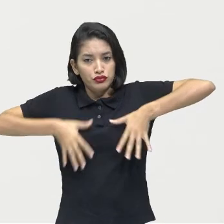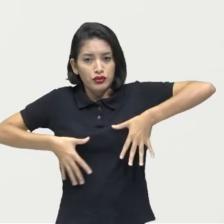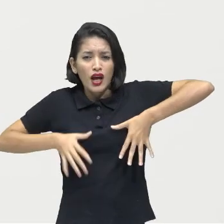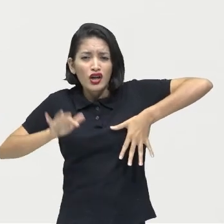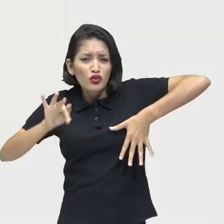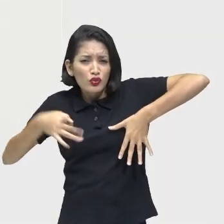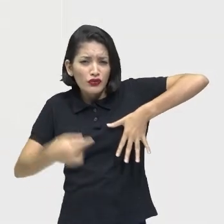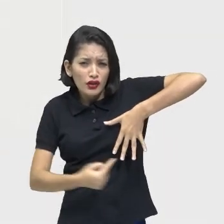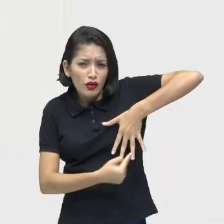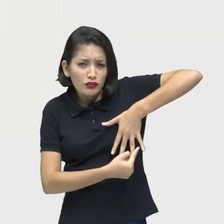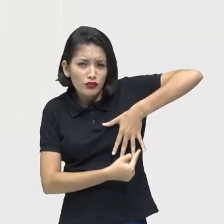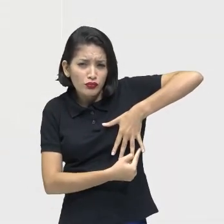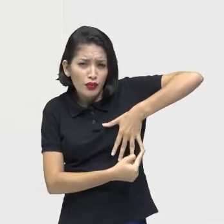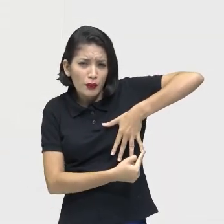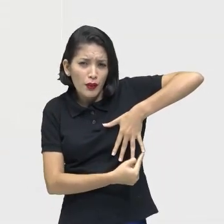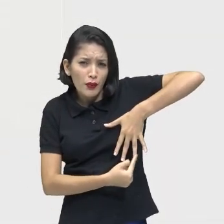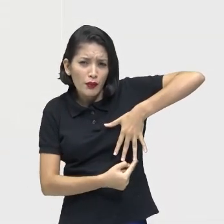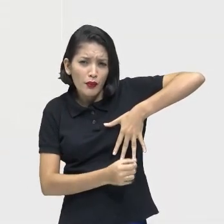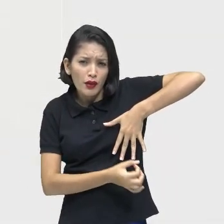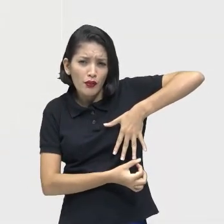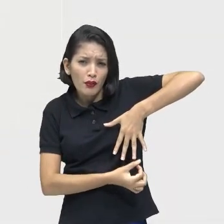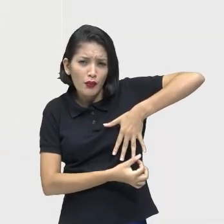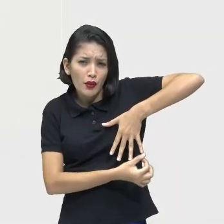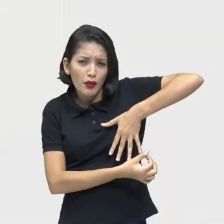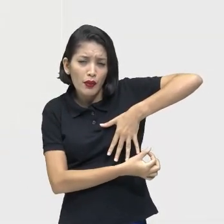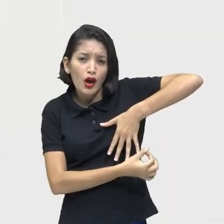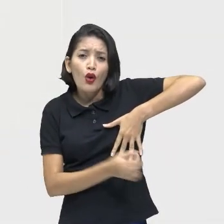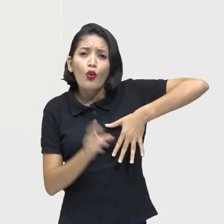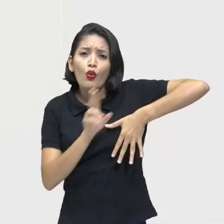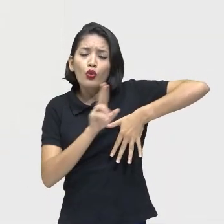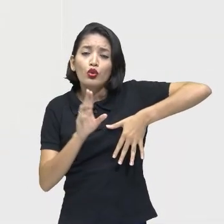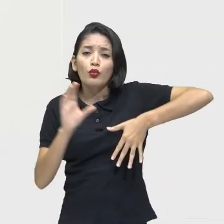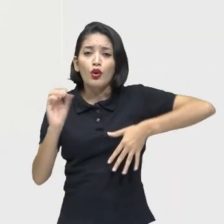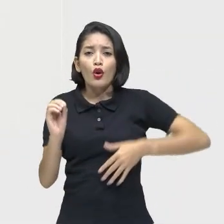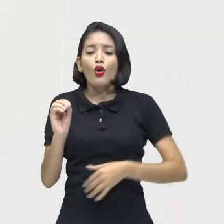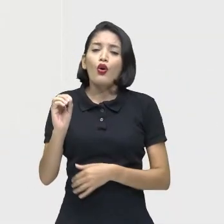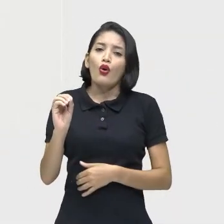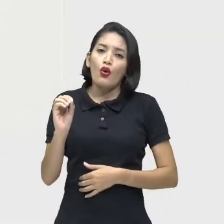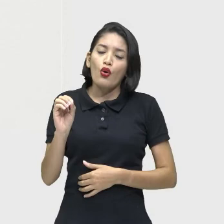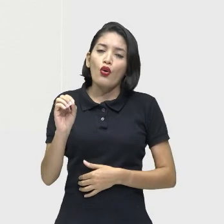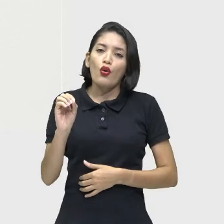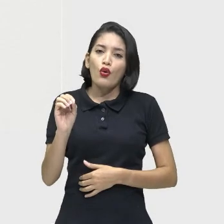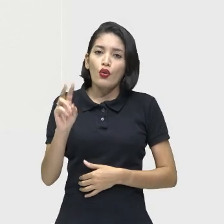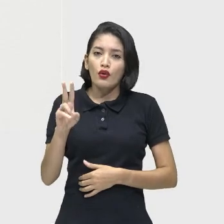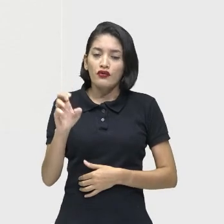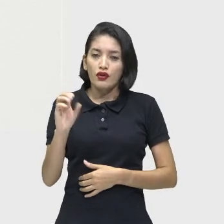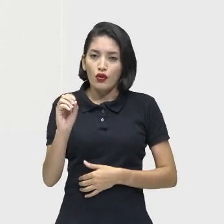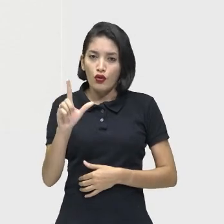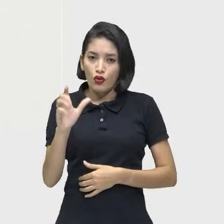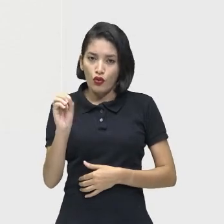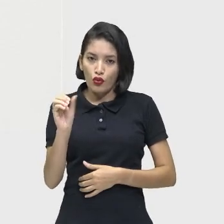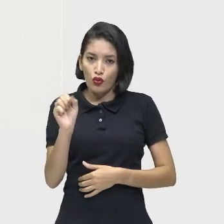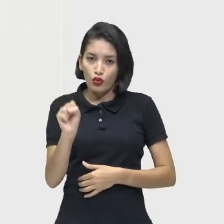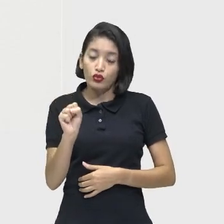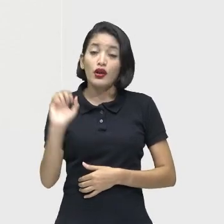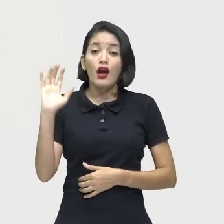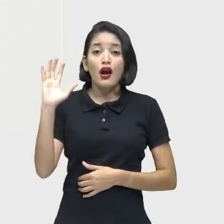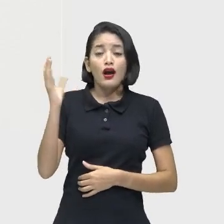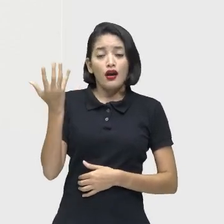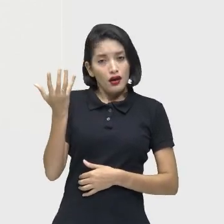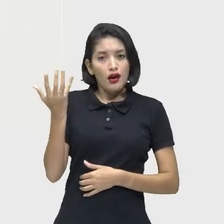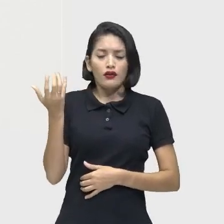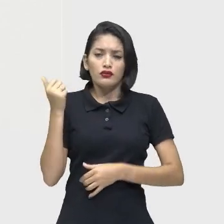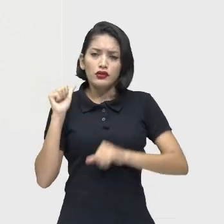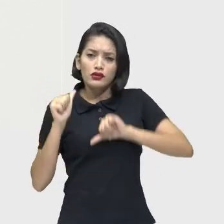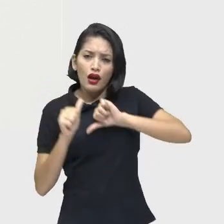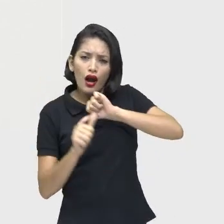estrutura, a gente tem aqui os alvéolos, que parece um cachinho de uva, que é justamente onde ocorre a hematose, que é